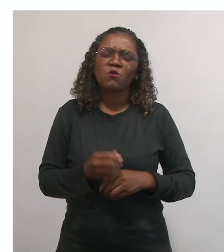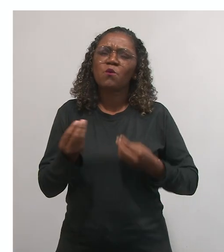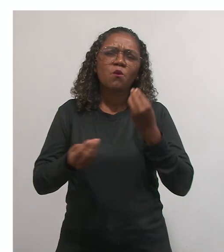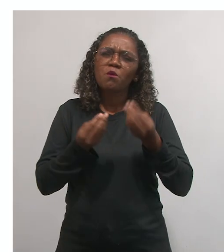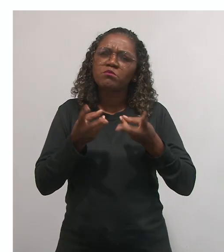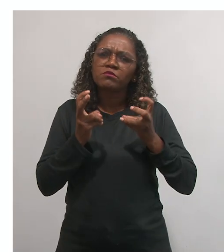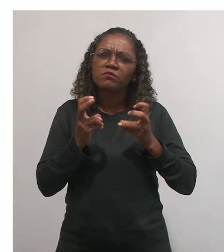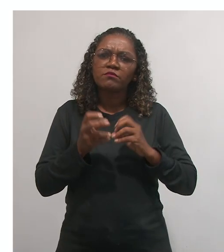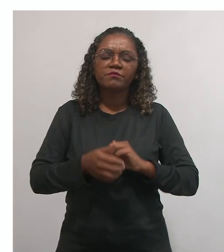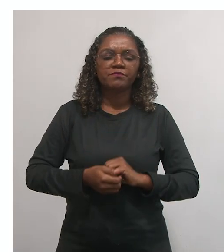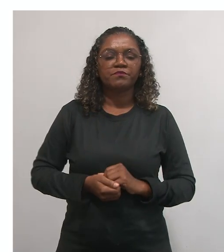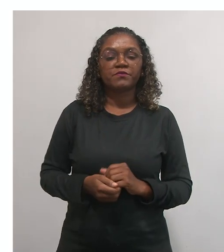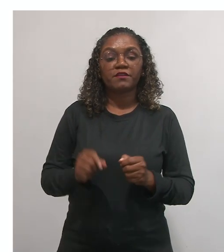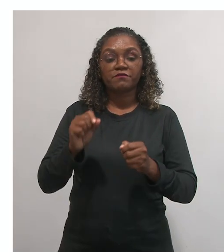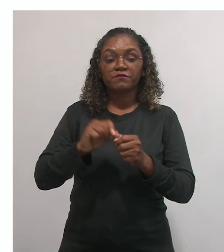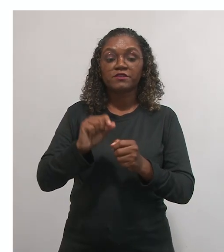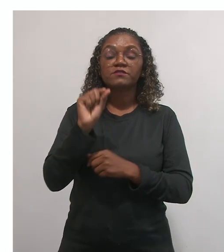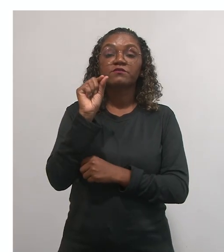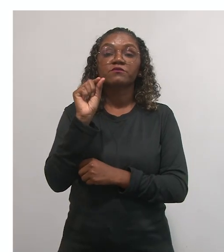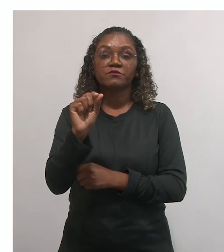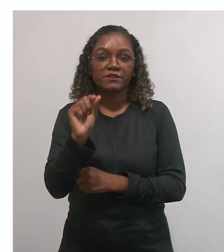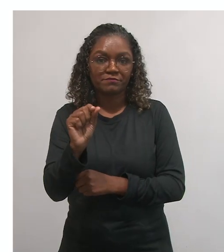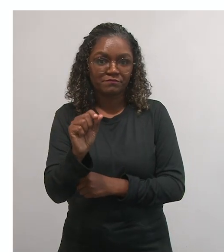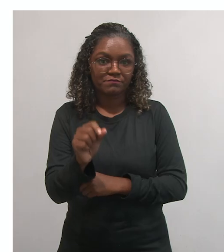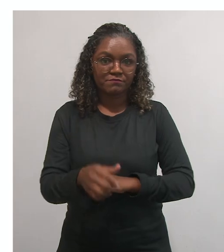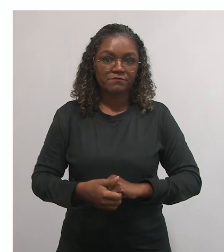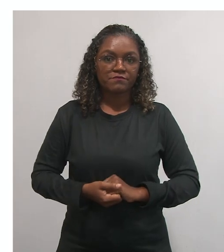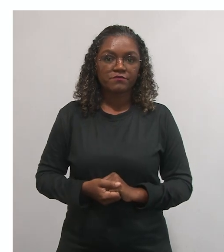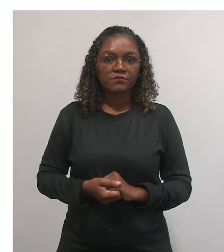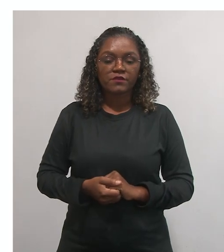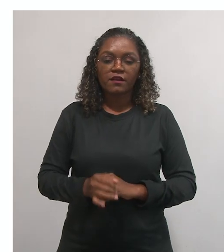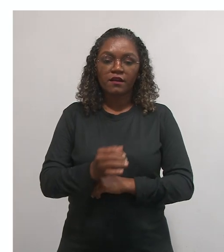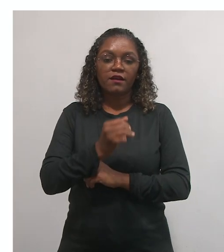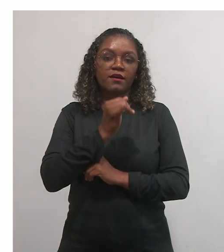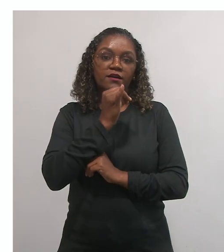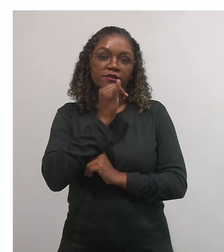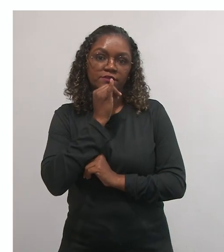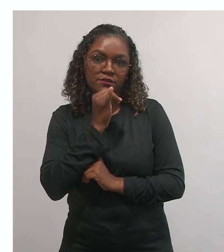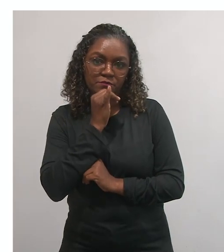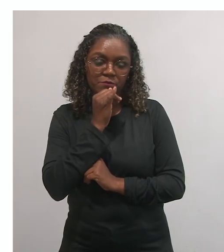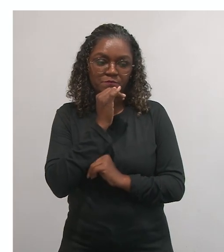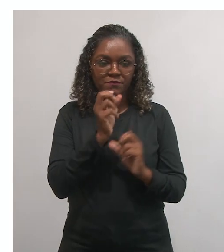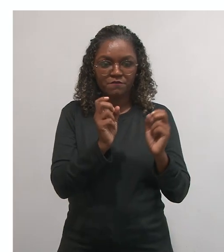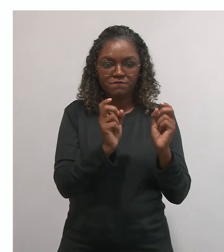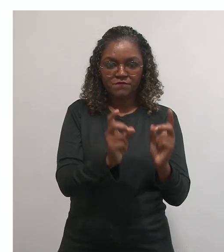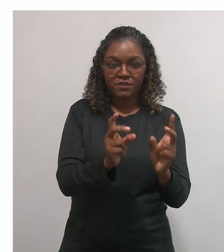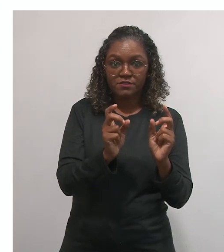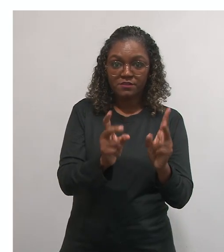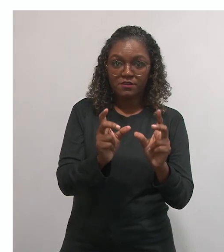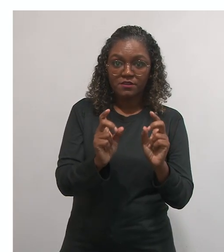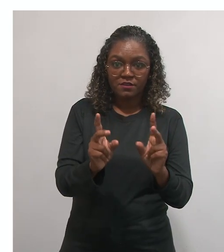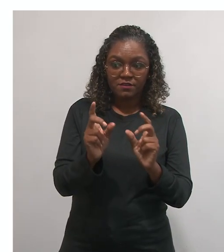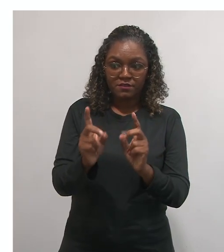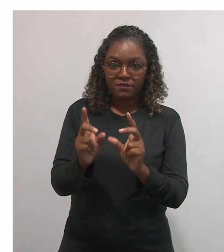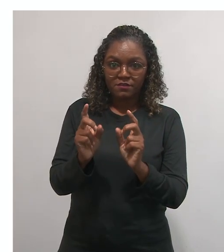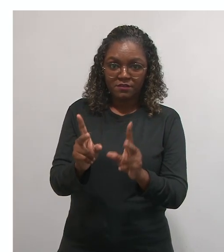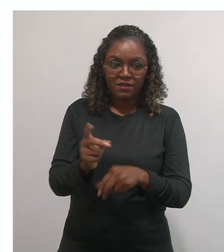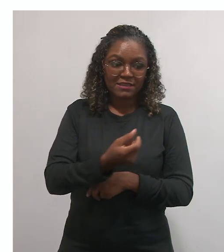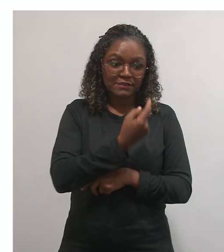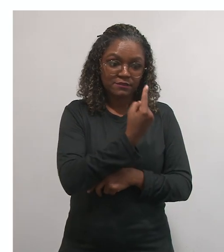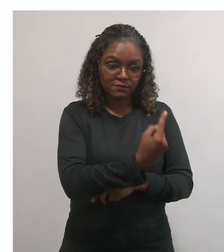identifica então identificando quando quanto cada unidade vendida contribui